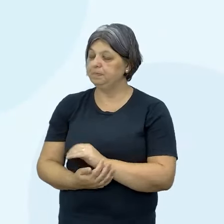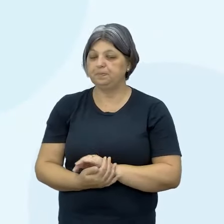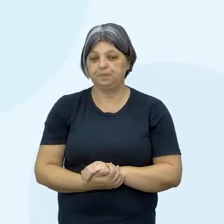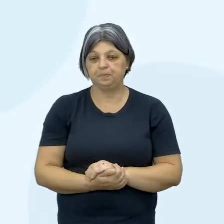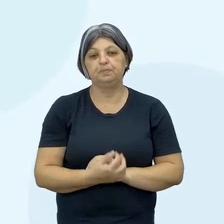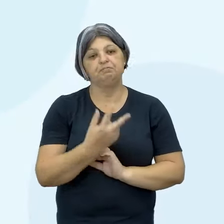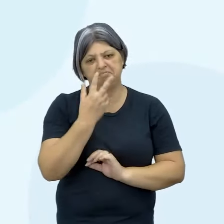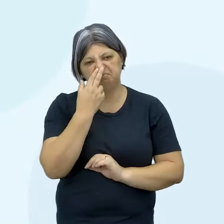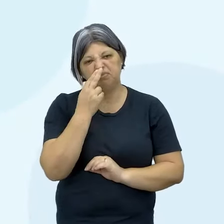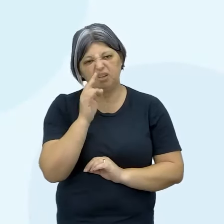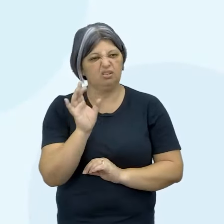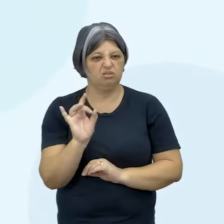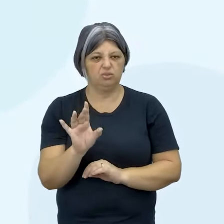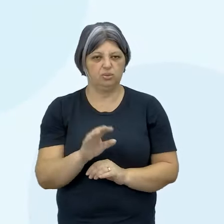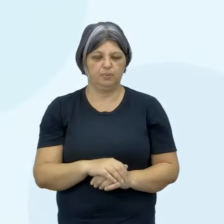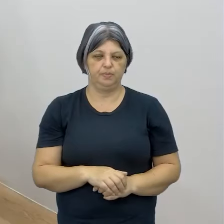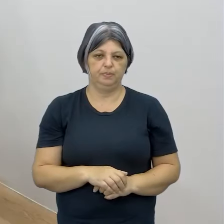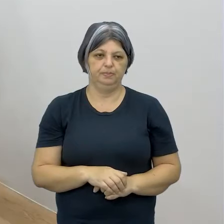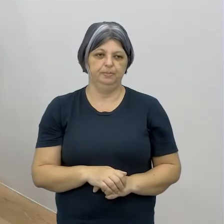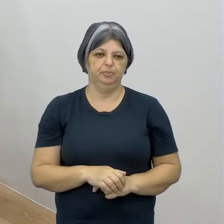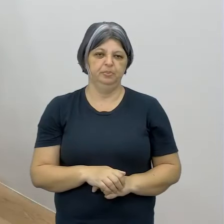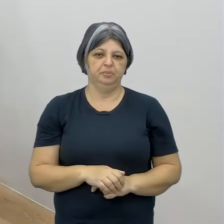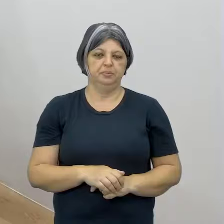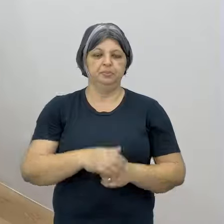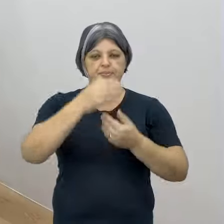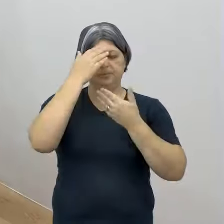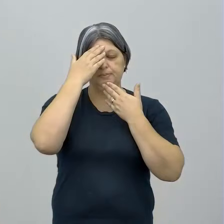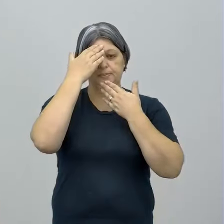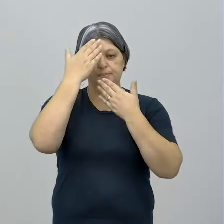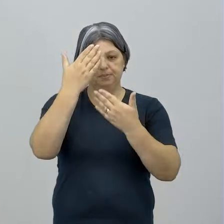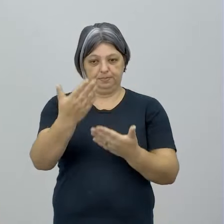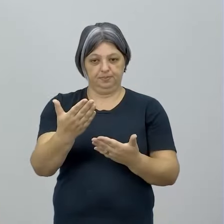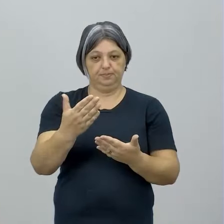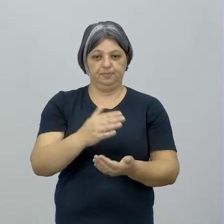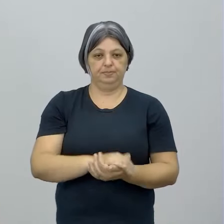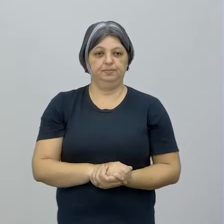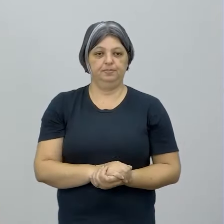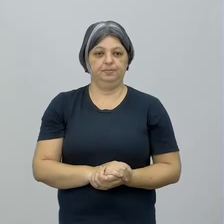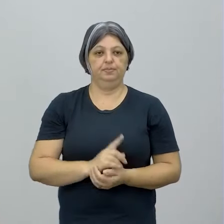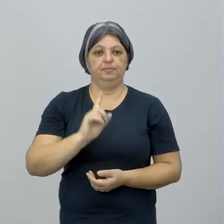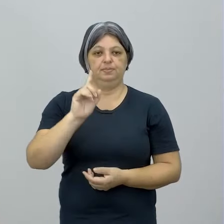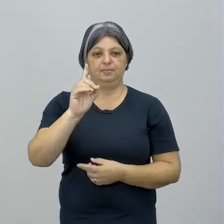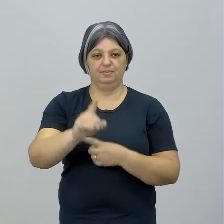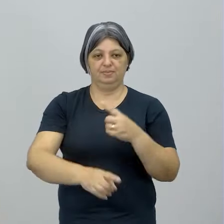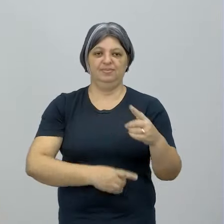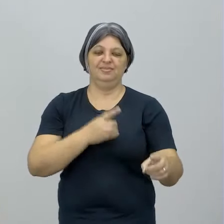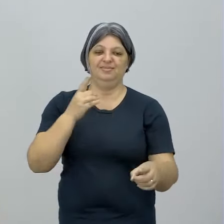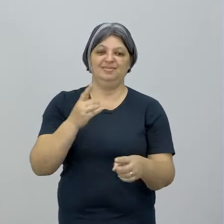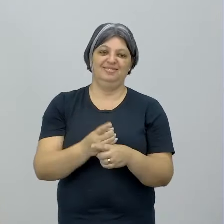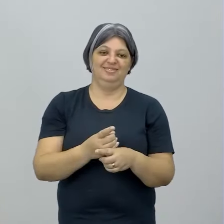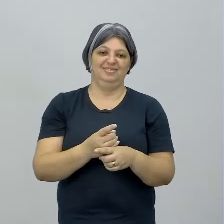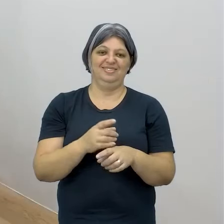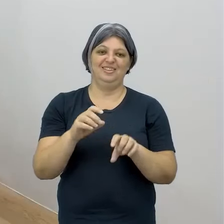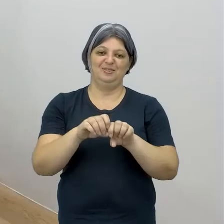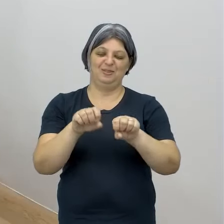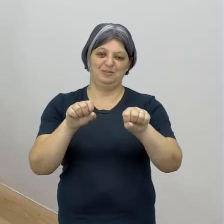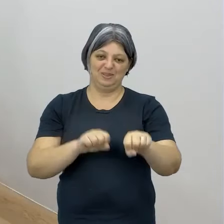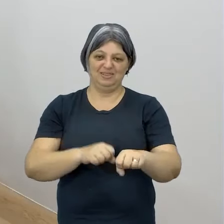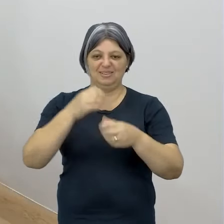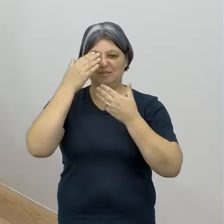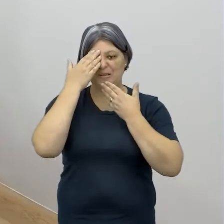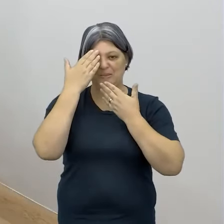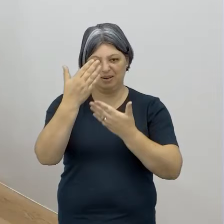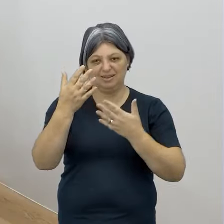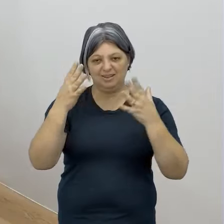né, Vanderlei? Sim. Agradecemos aí e até a próxima. Até a próxima formação. Muito